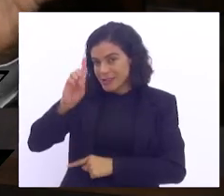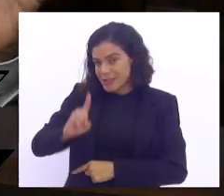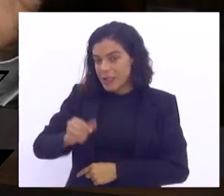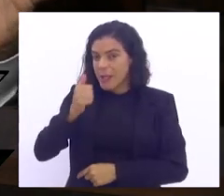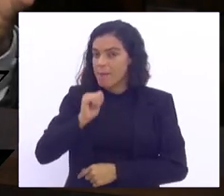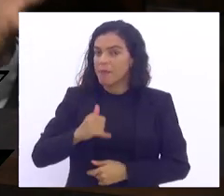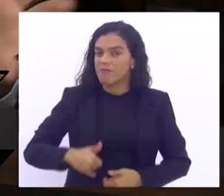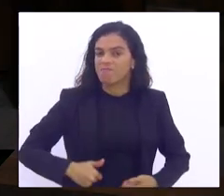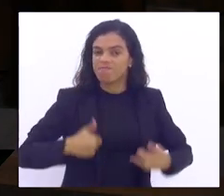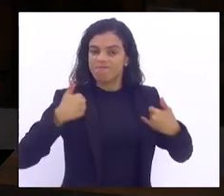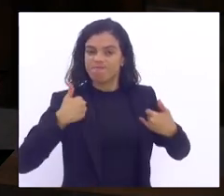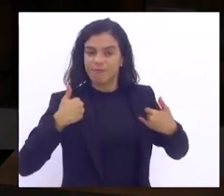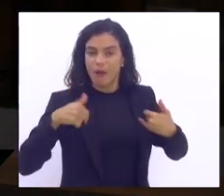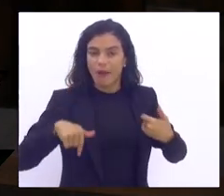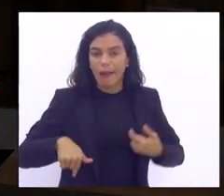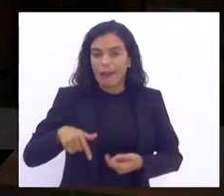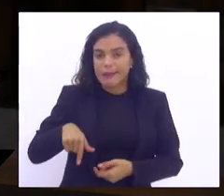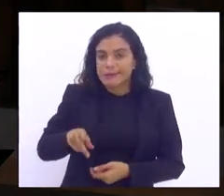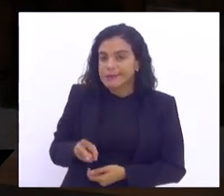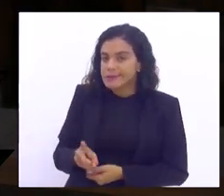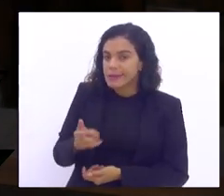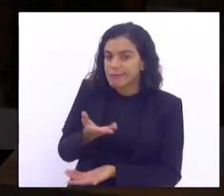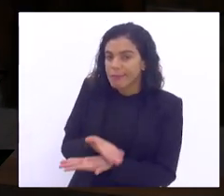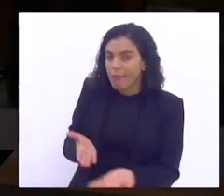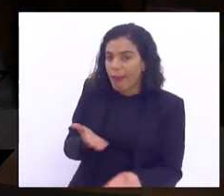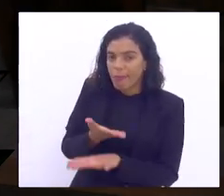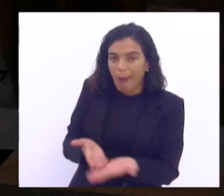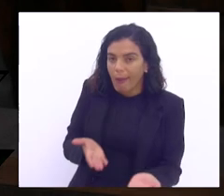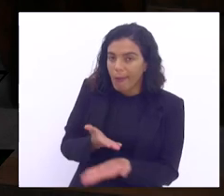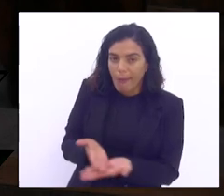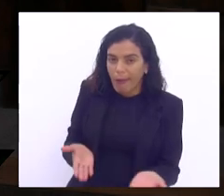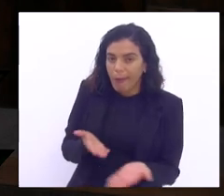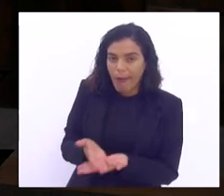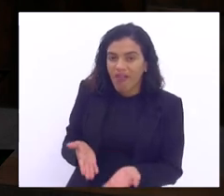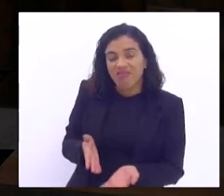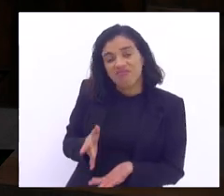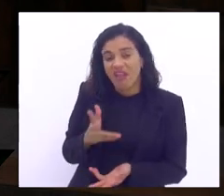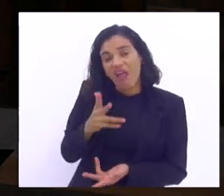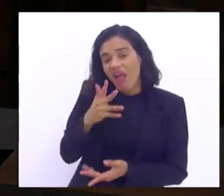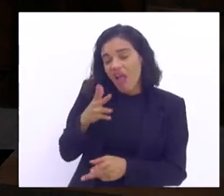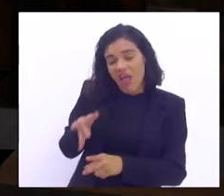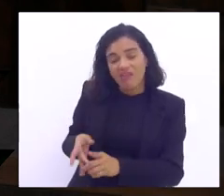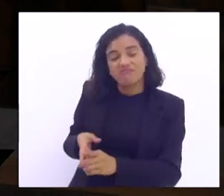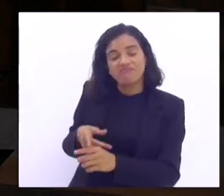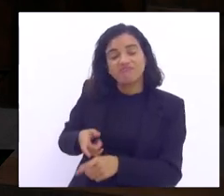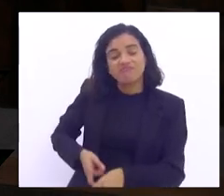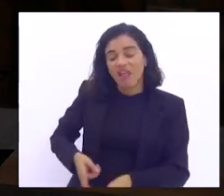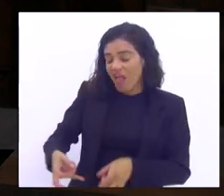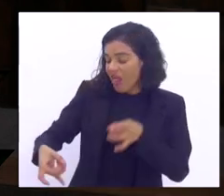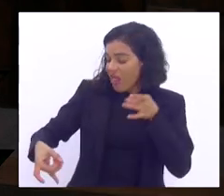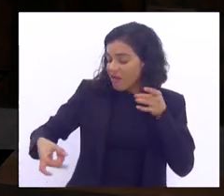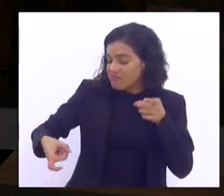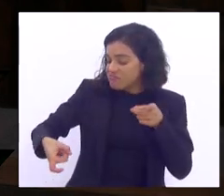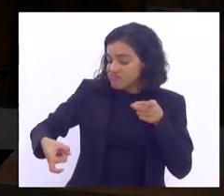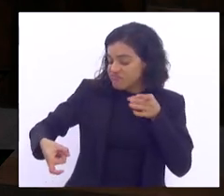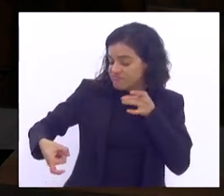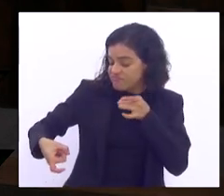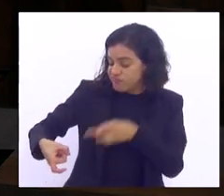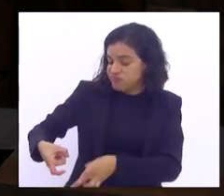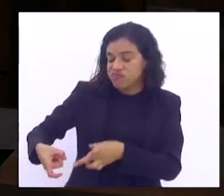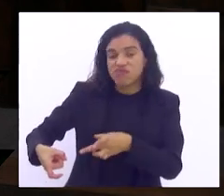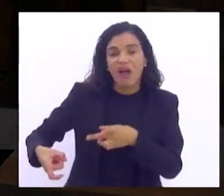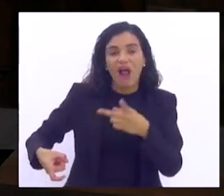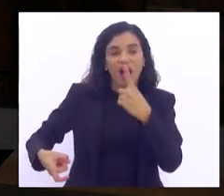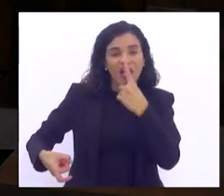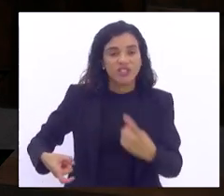ostenta, ele sempre sai perdendo, e então ele vira lixo hospitalar. Essa é a